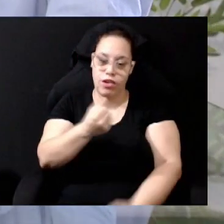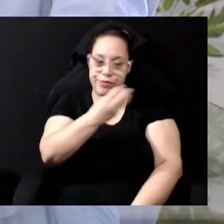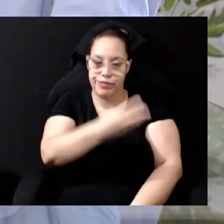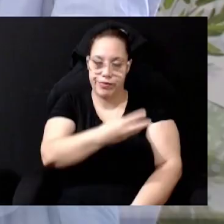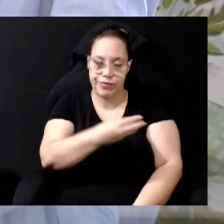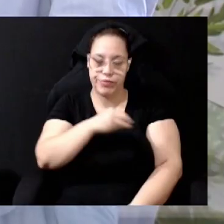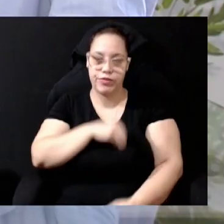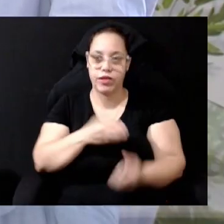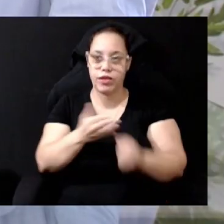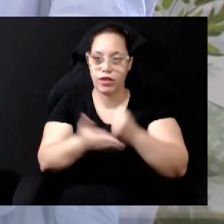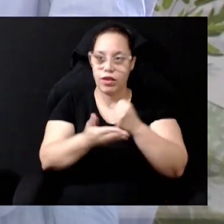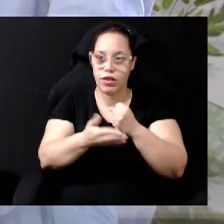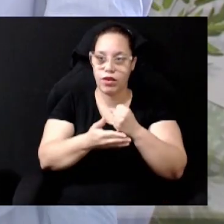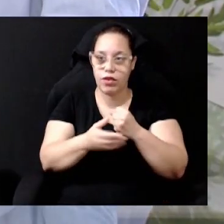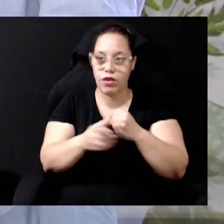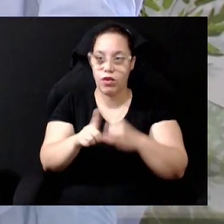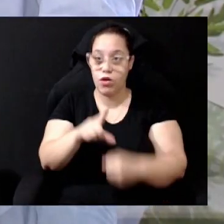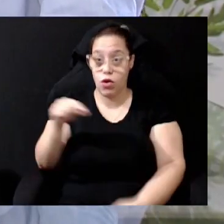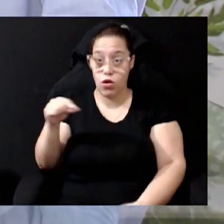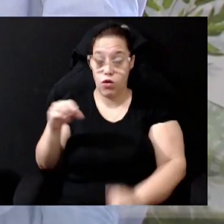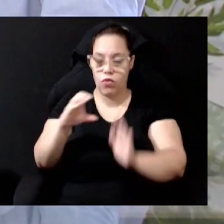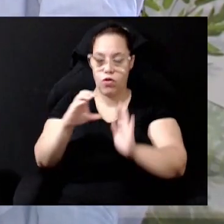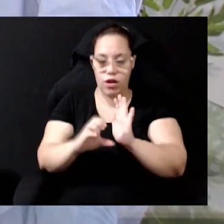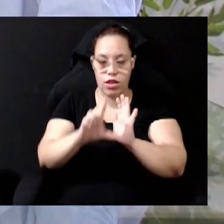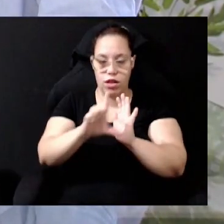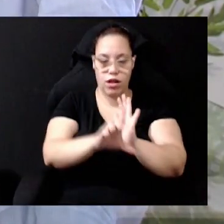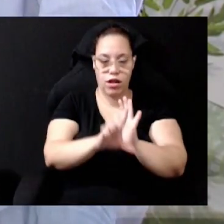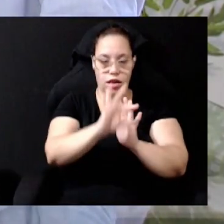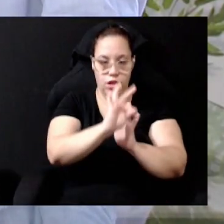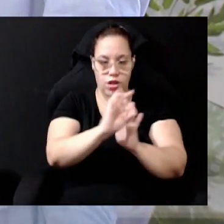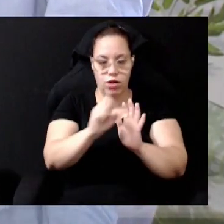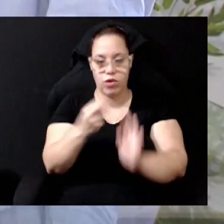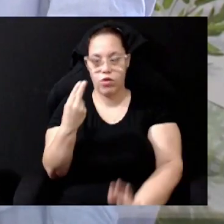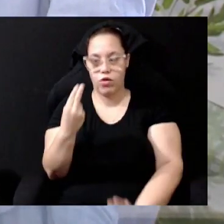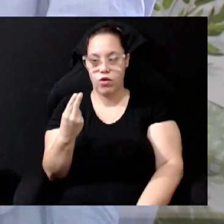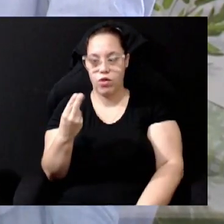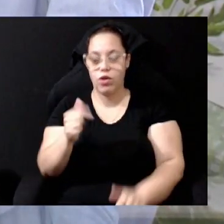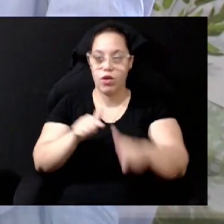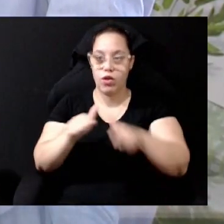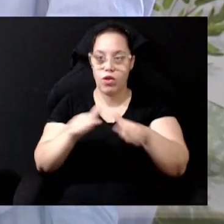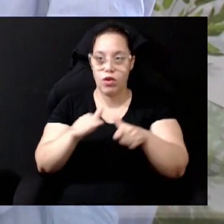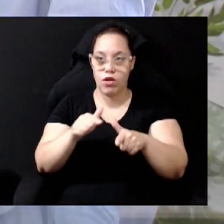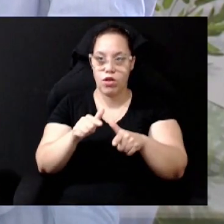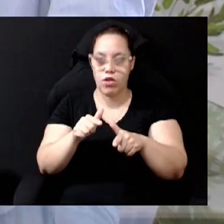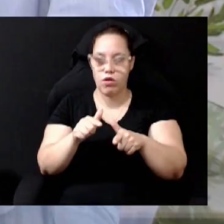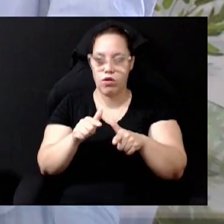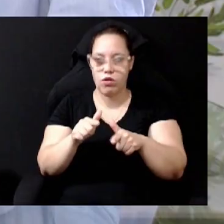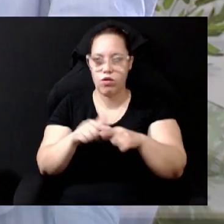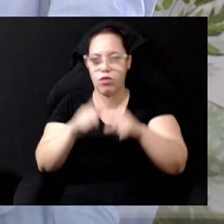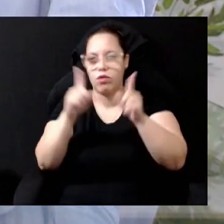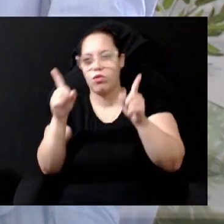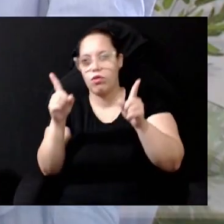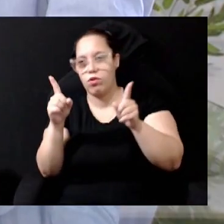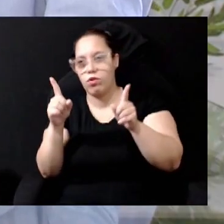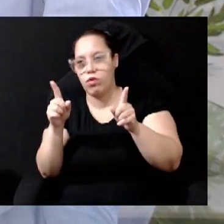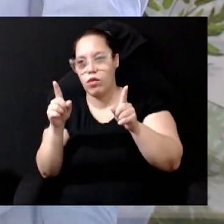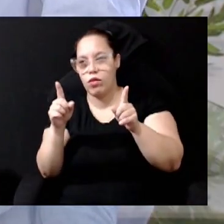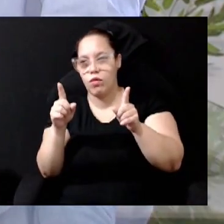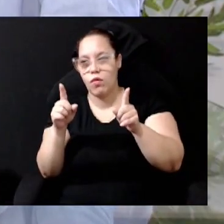pessoas que estão fora da força de trabalho ou aquelas pessoas que estão trabalhando, mas estão trabalhando de